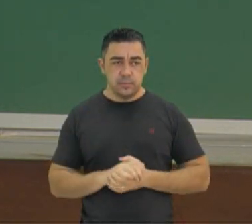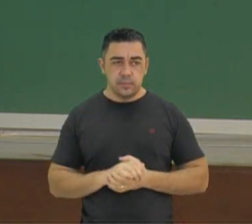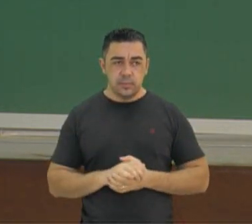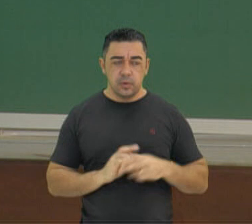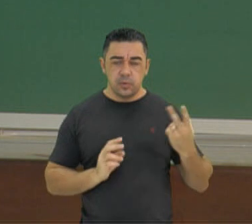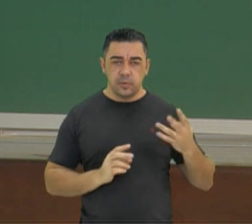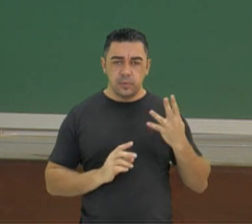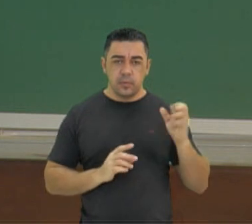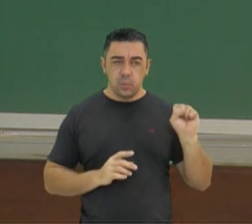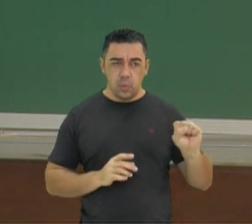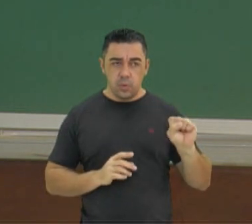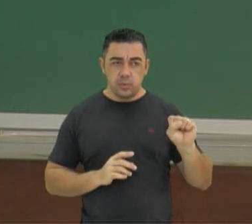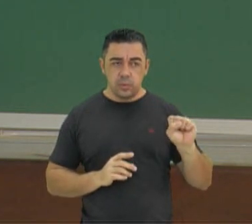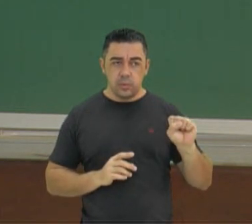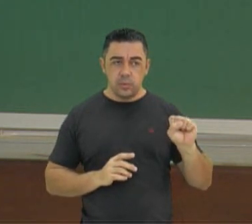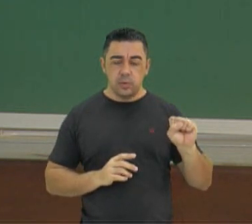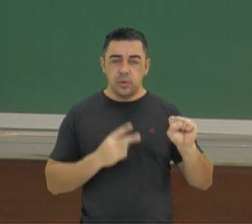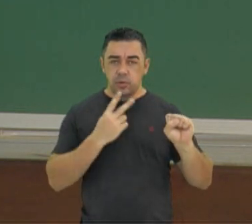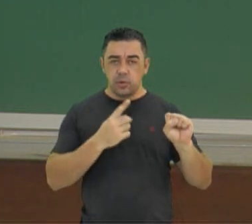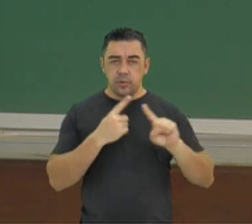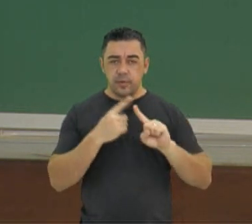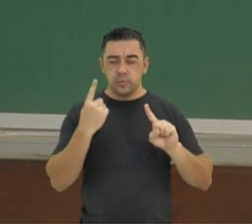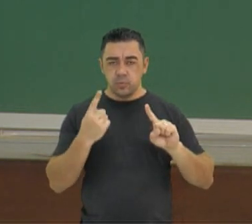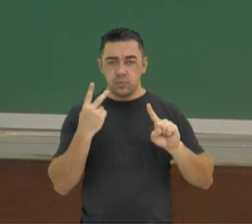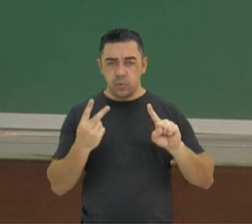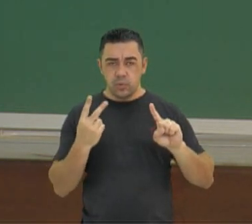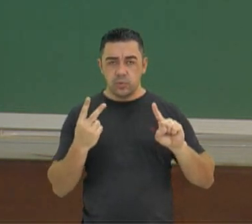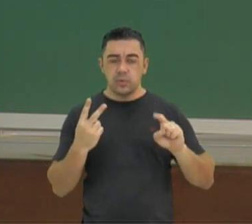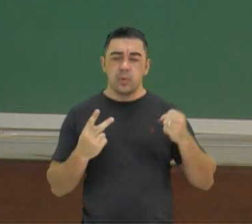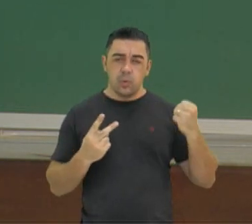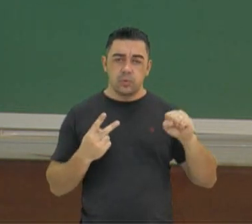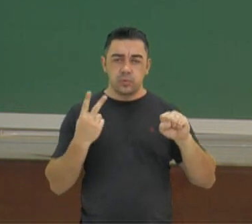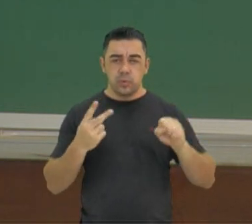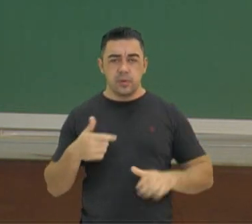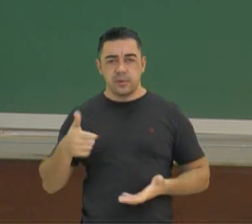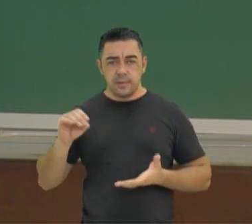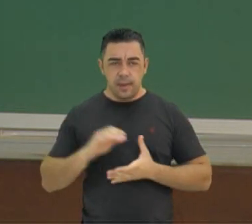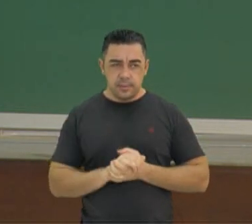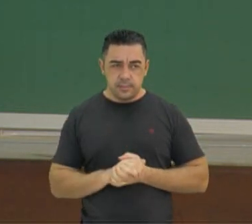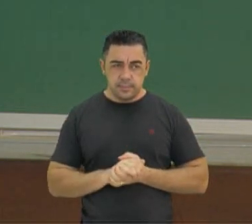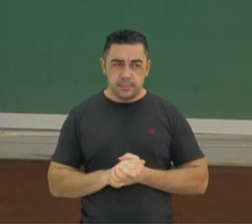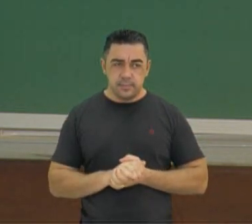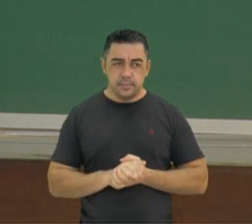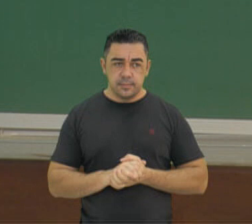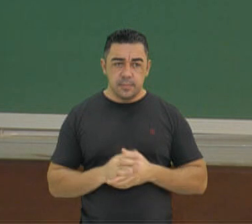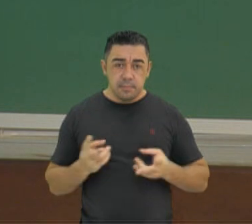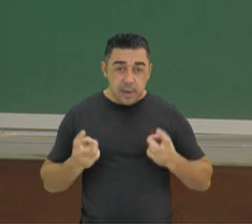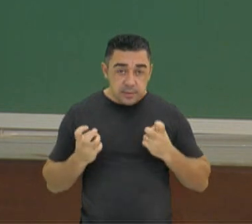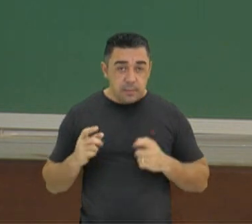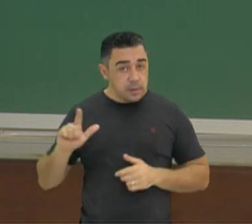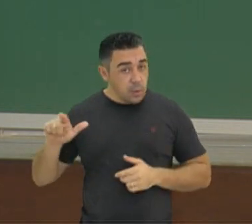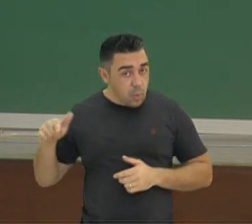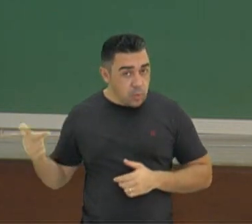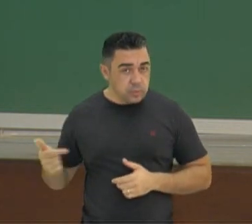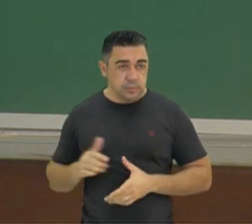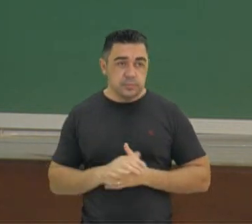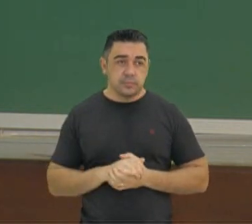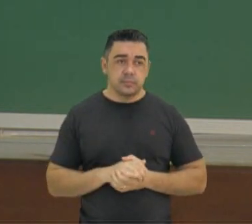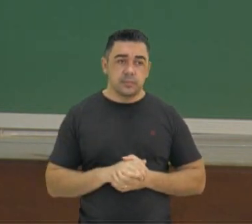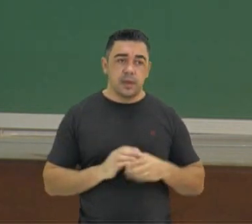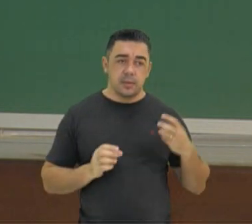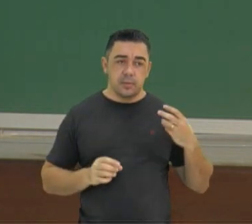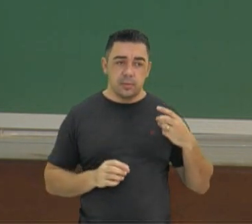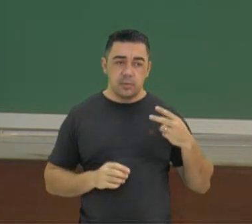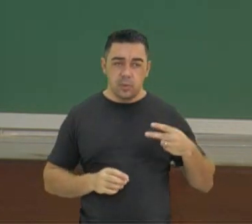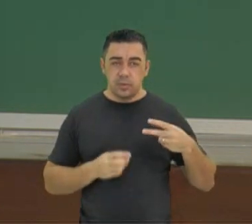2 vezes 4, 8. 2 vezes 1, 2. 8 mais 2, 10. Nota que eu tenho uma outra solução aqui, ó, 3 e